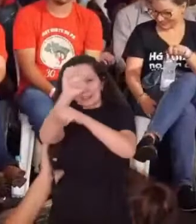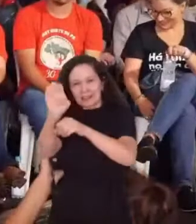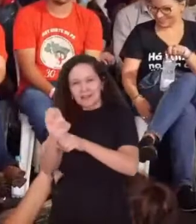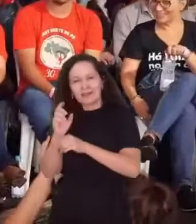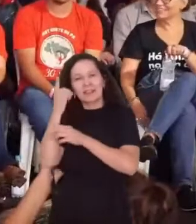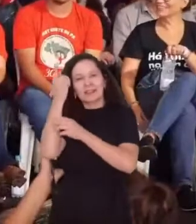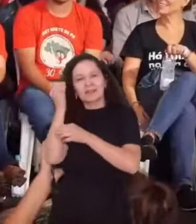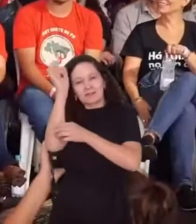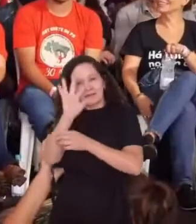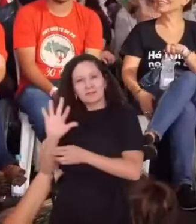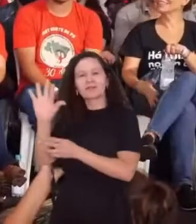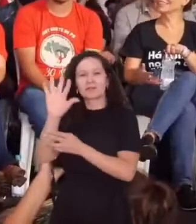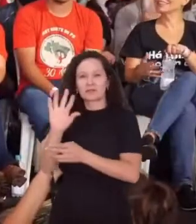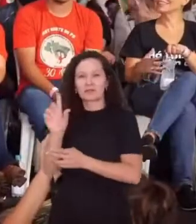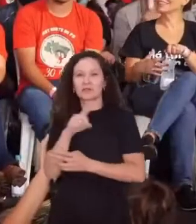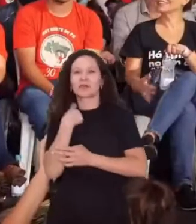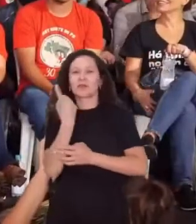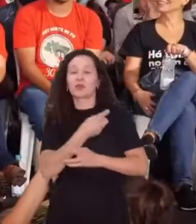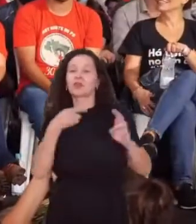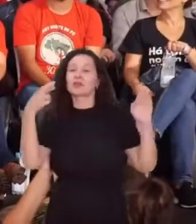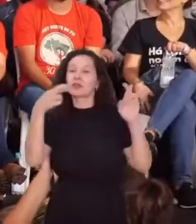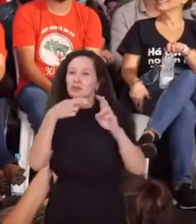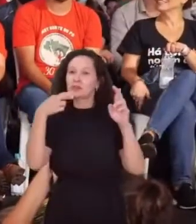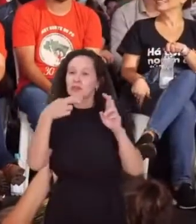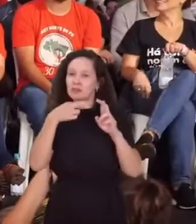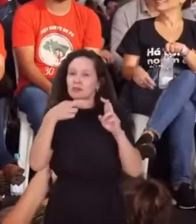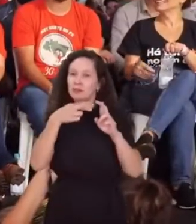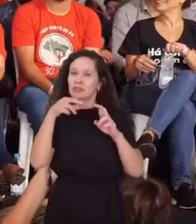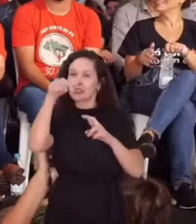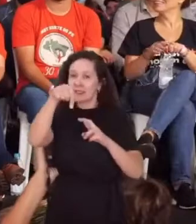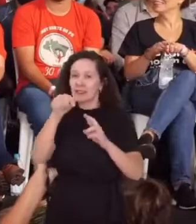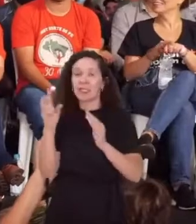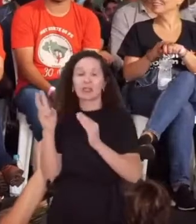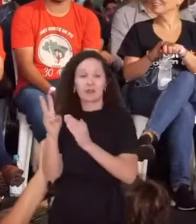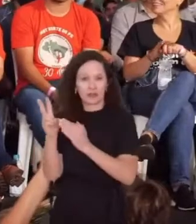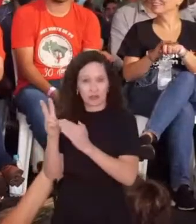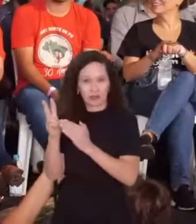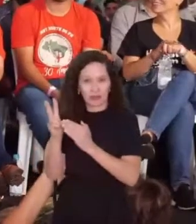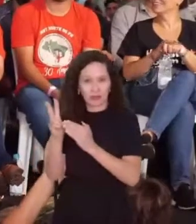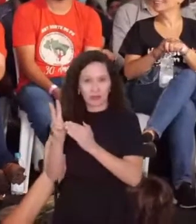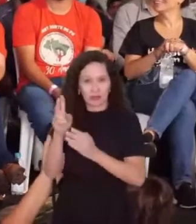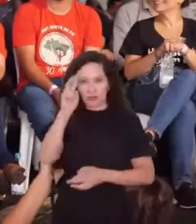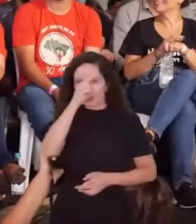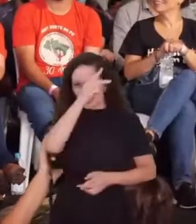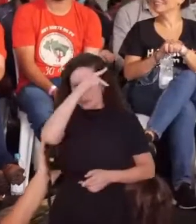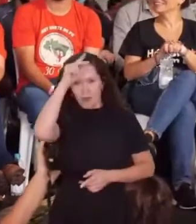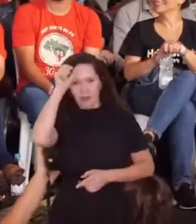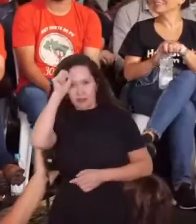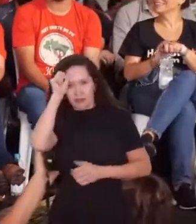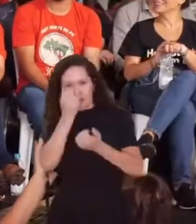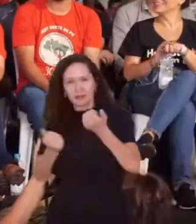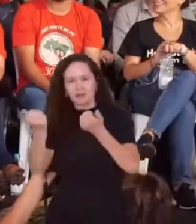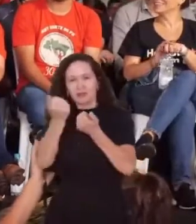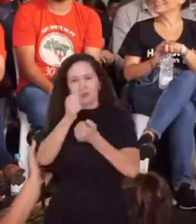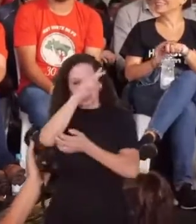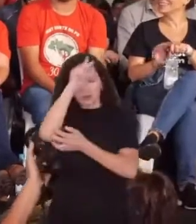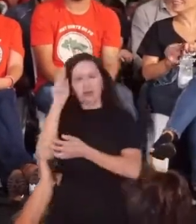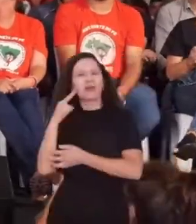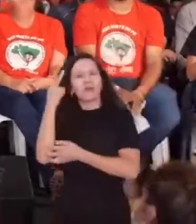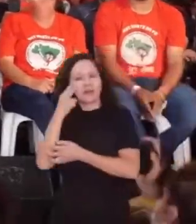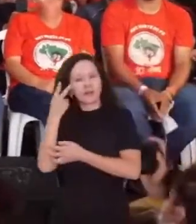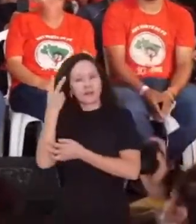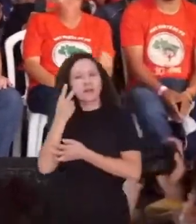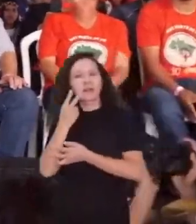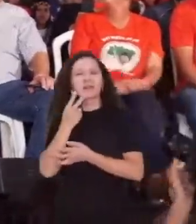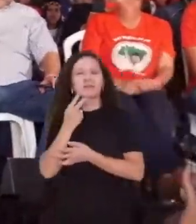nossa representação indígena, prefeitos, vice-prefeitos, vereadores, queridos